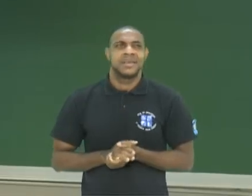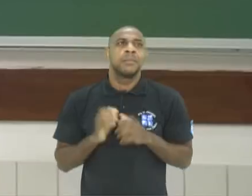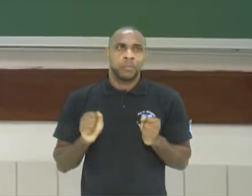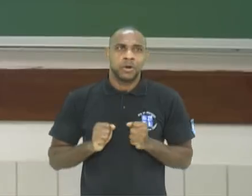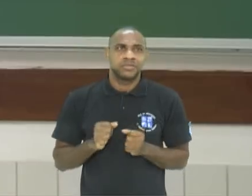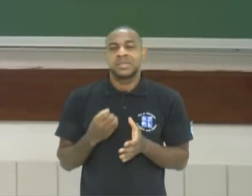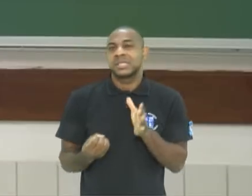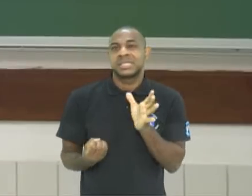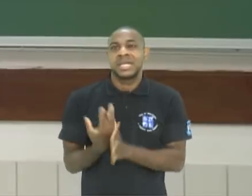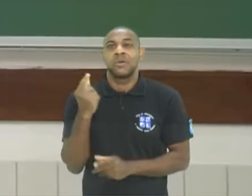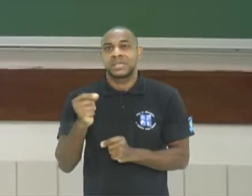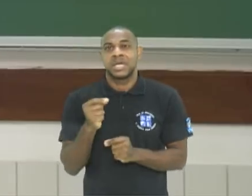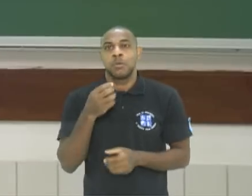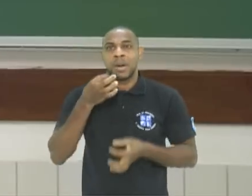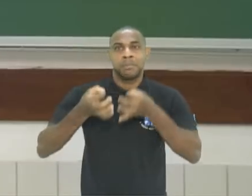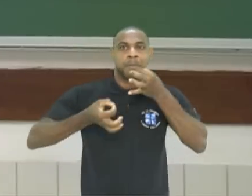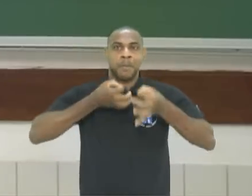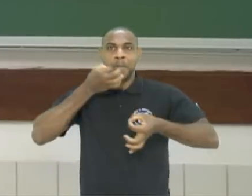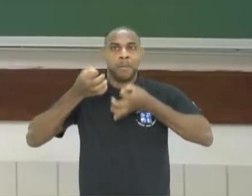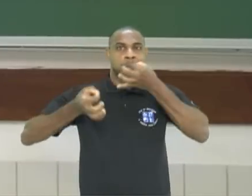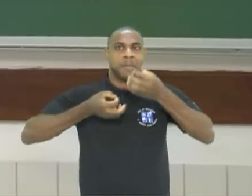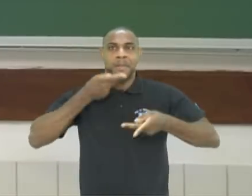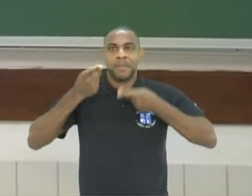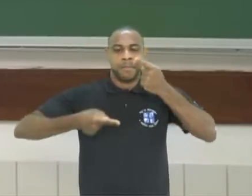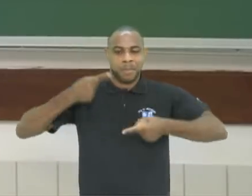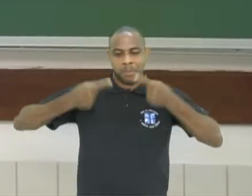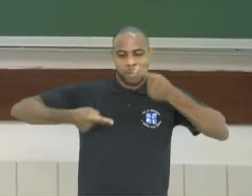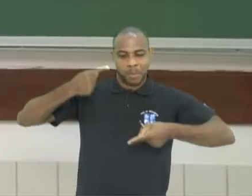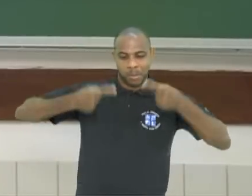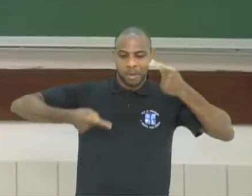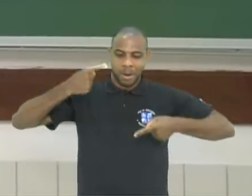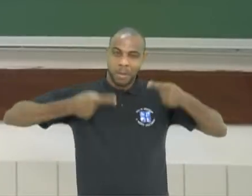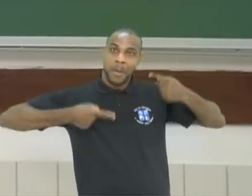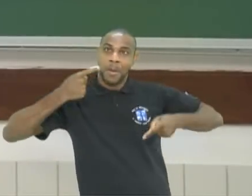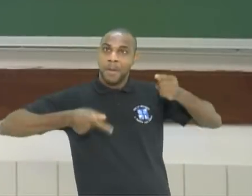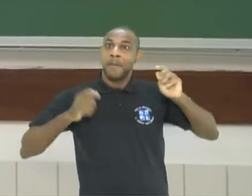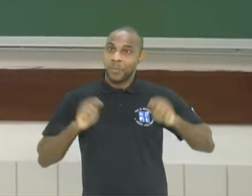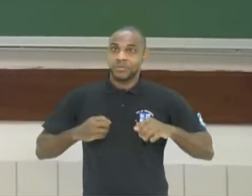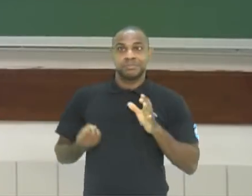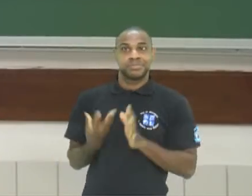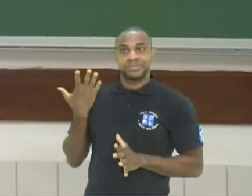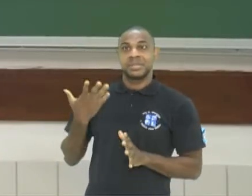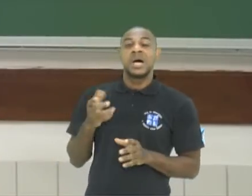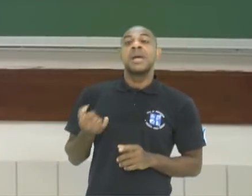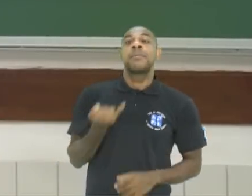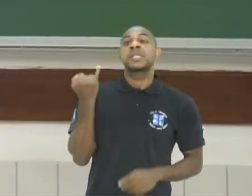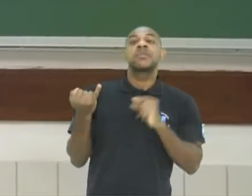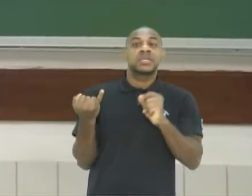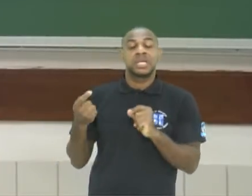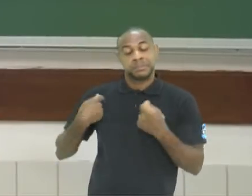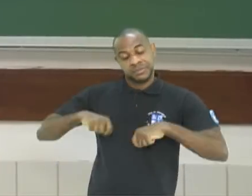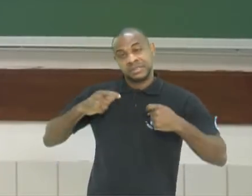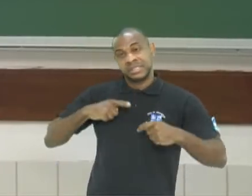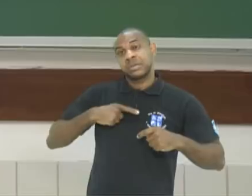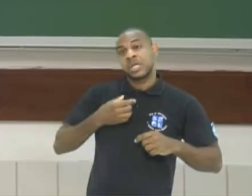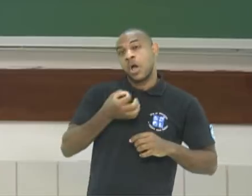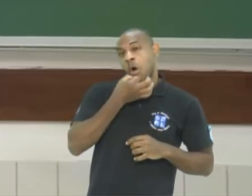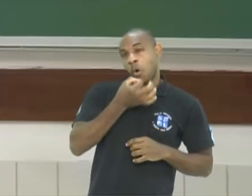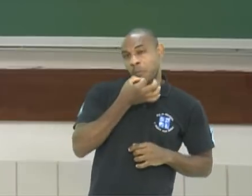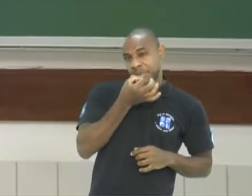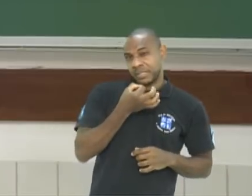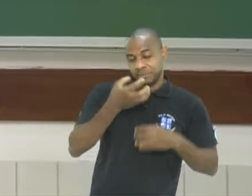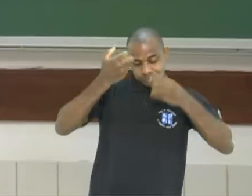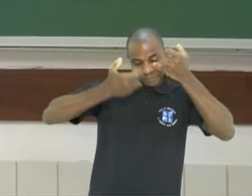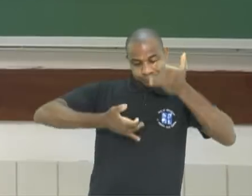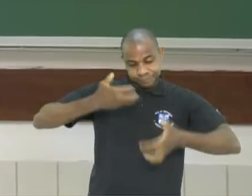E claro que, sempre gosto de lembrar, o que é importante? A gente saber argumentar o nosso ponto de vista, o